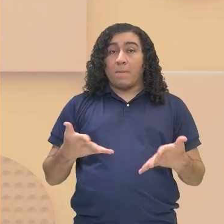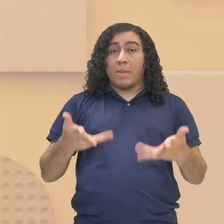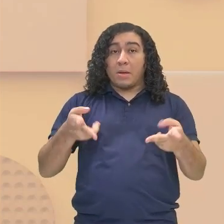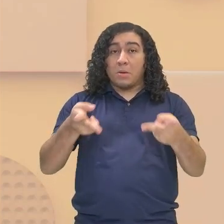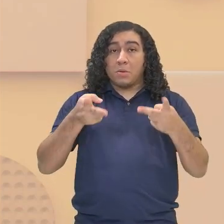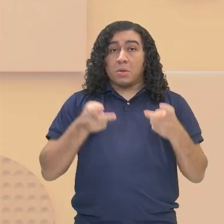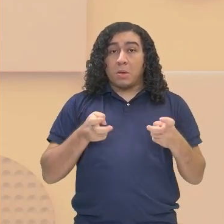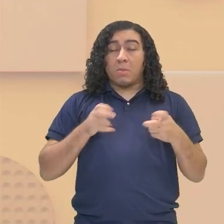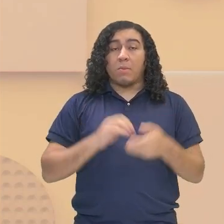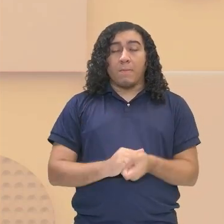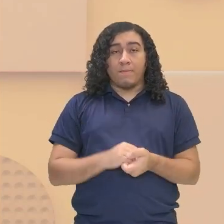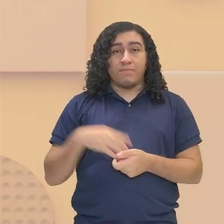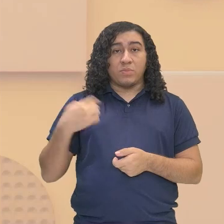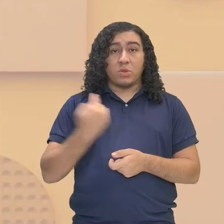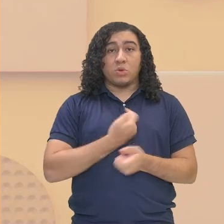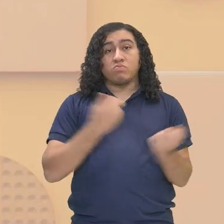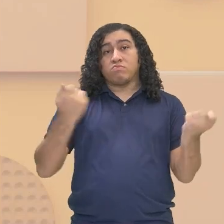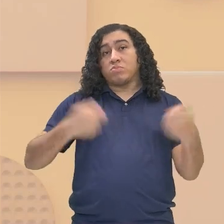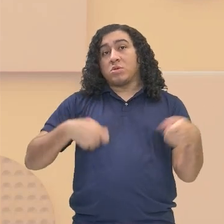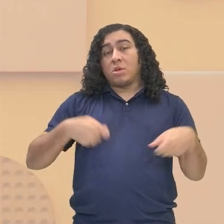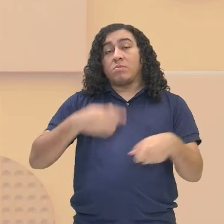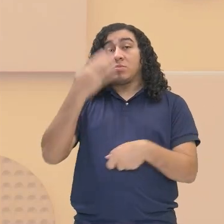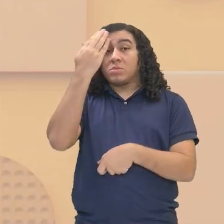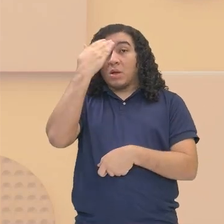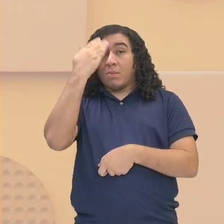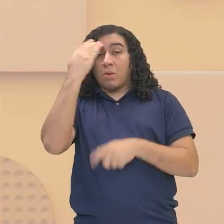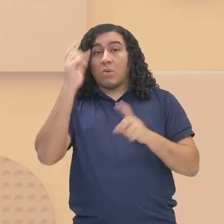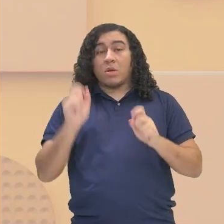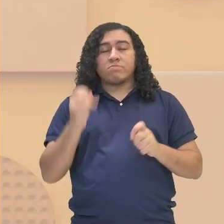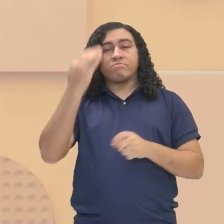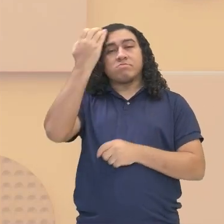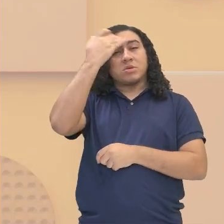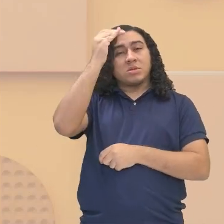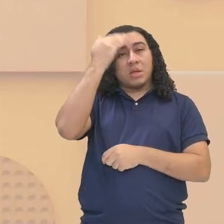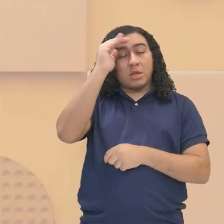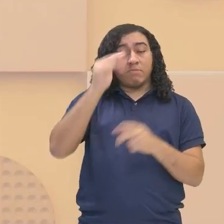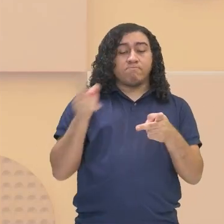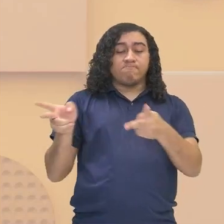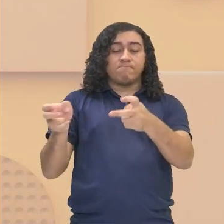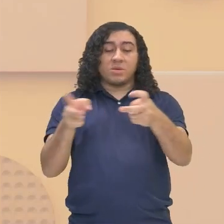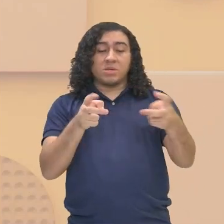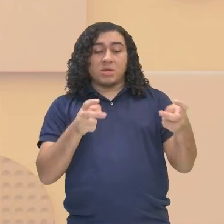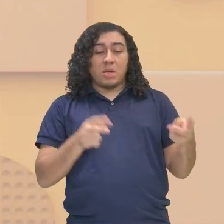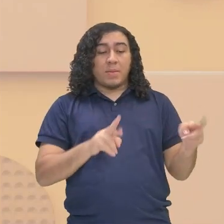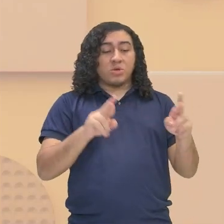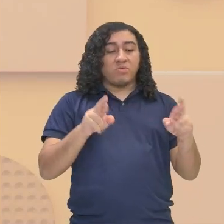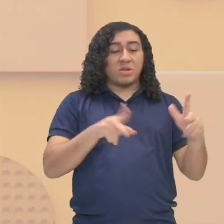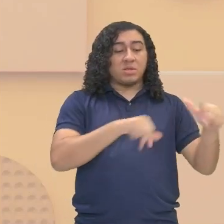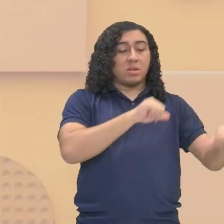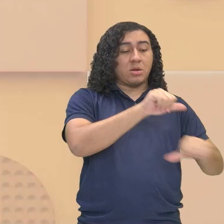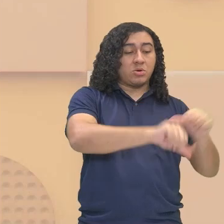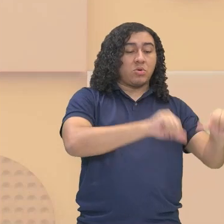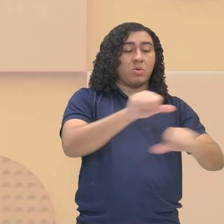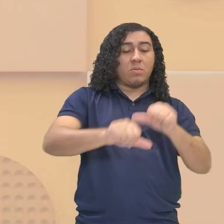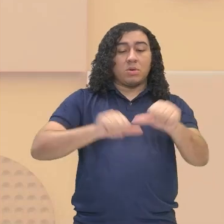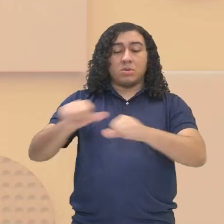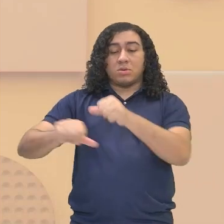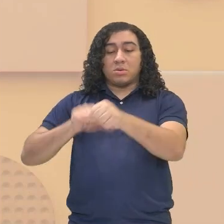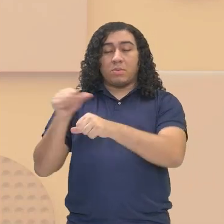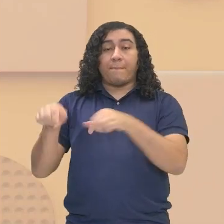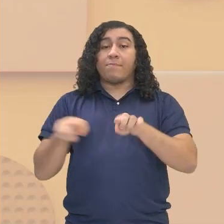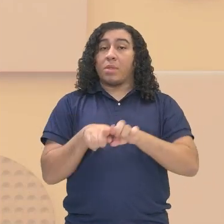gente precisa, então, saber conversar, perceber as mudanças e